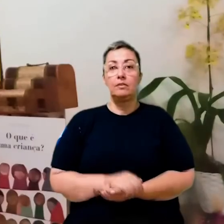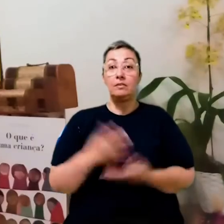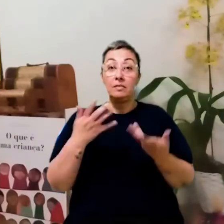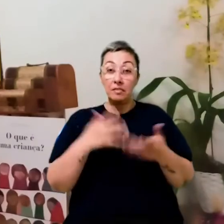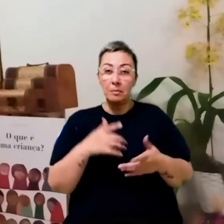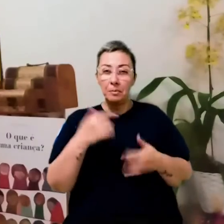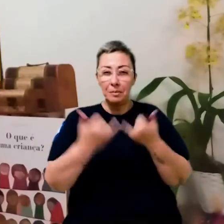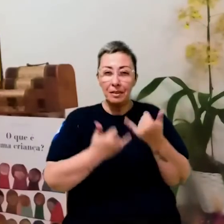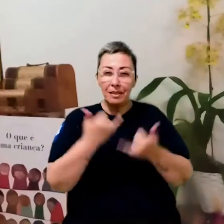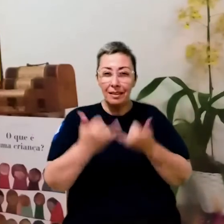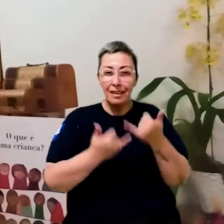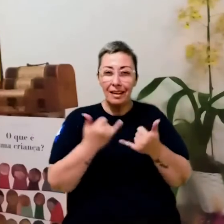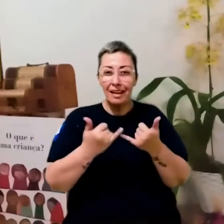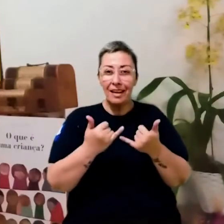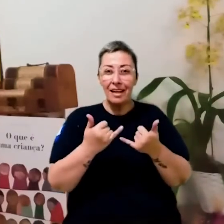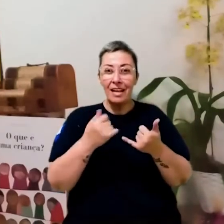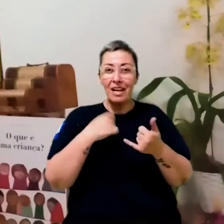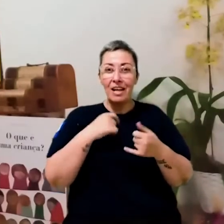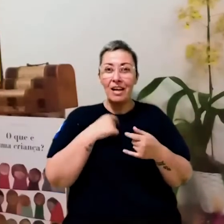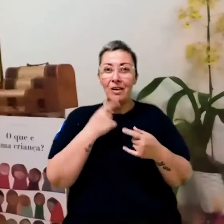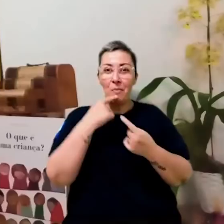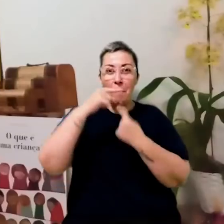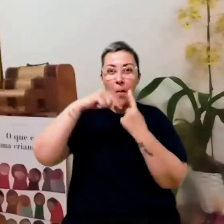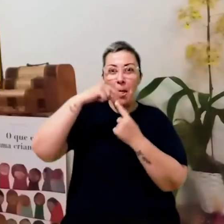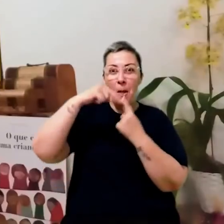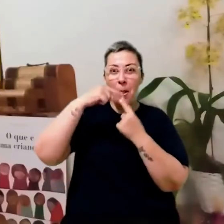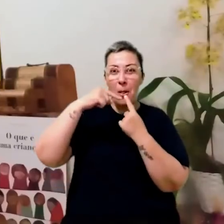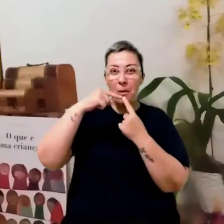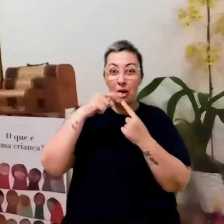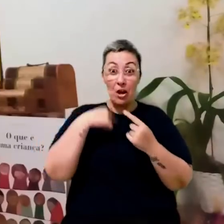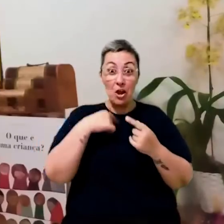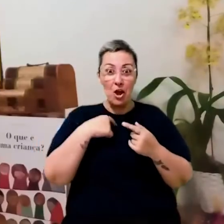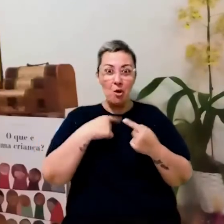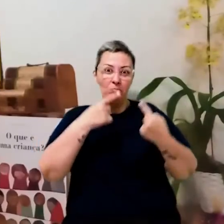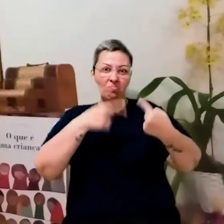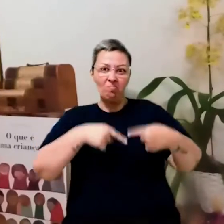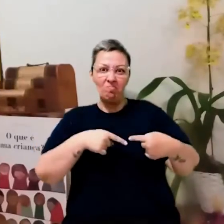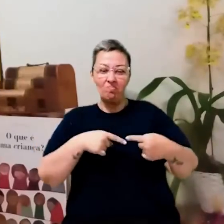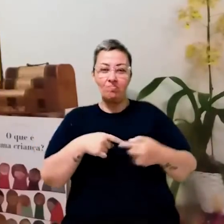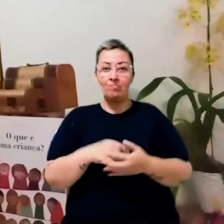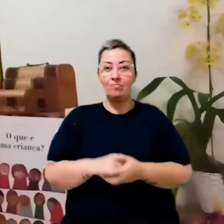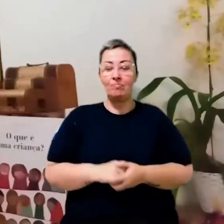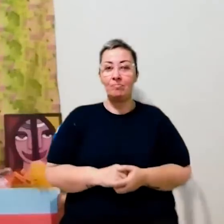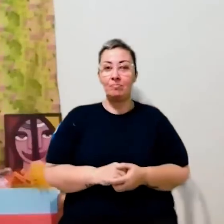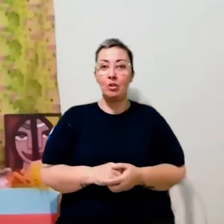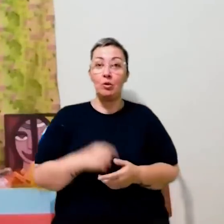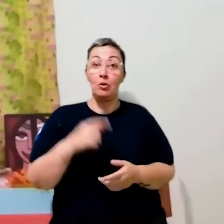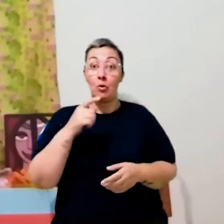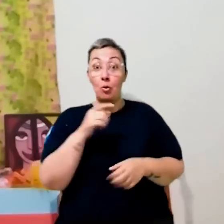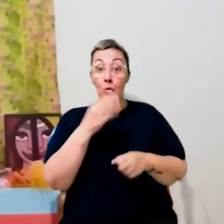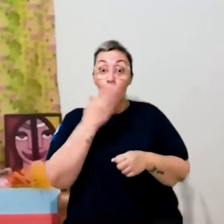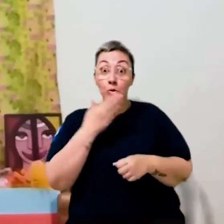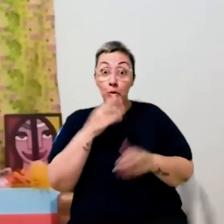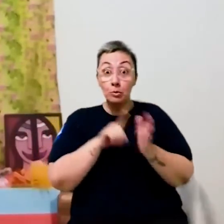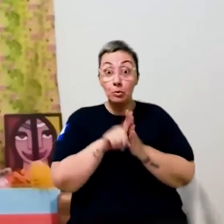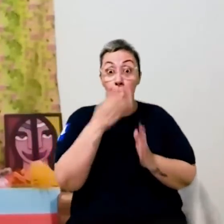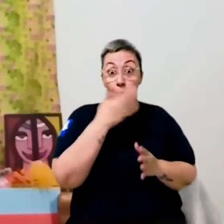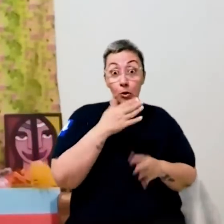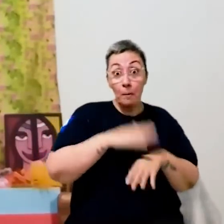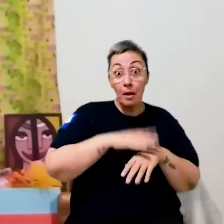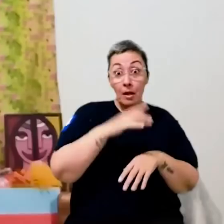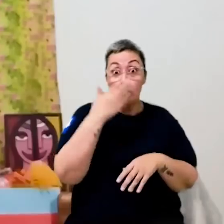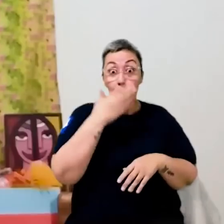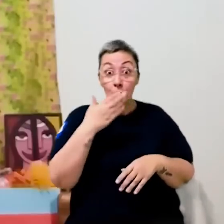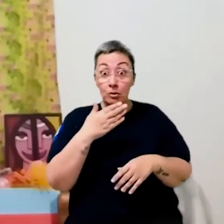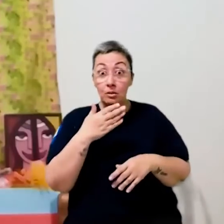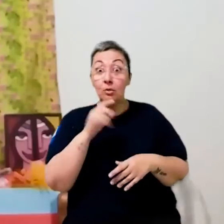Vamos brincar com os trava-línguas. Eu desafio você. O doce perguntou pro doce qual o doce